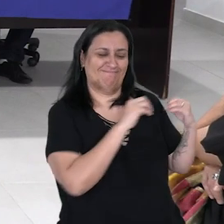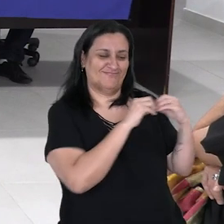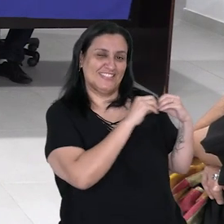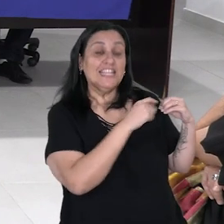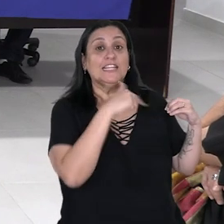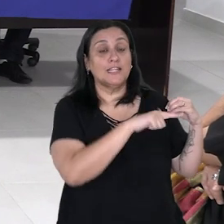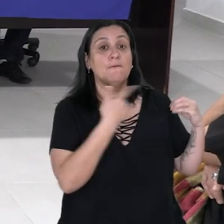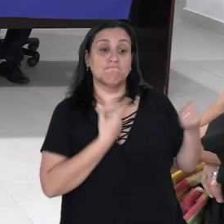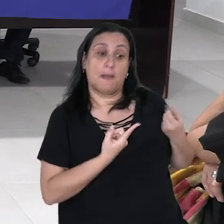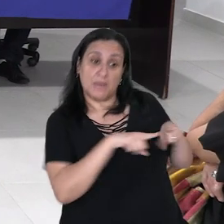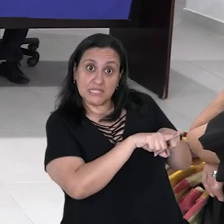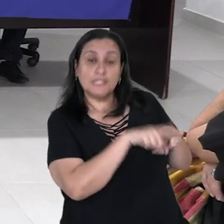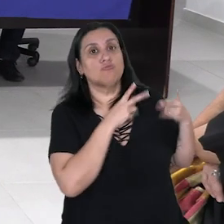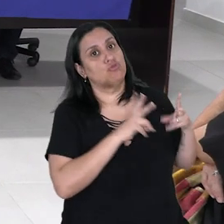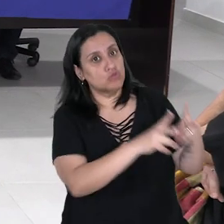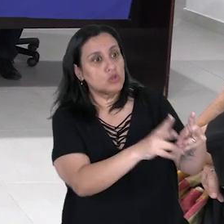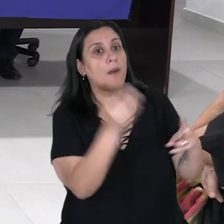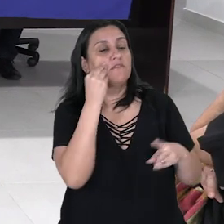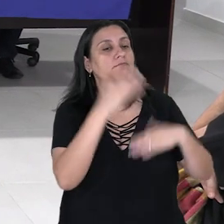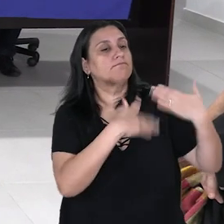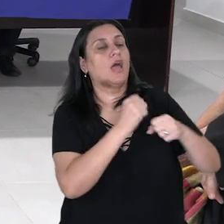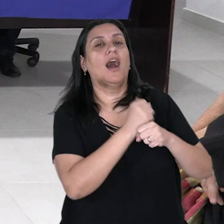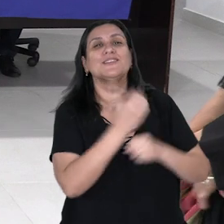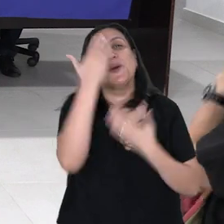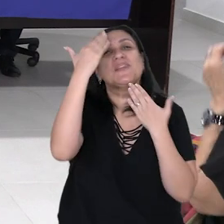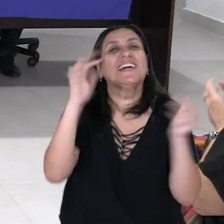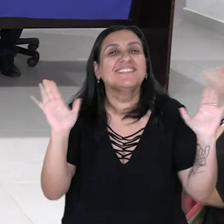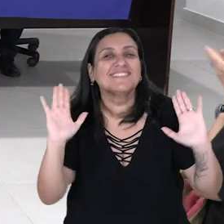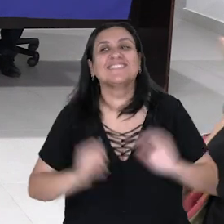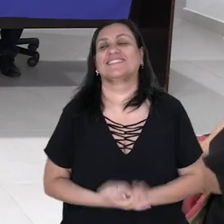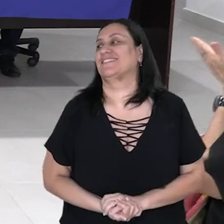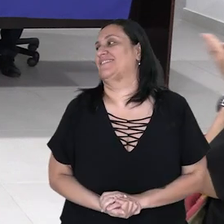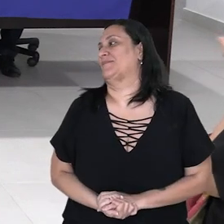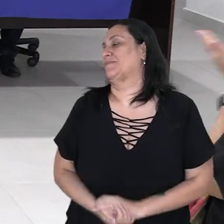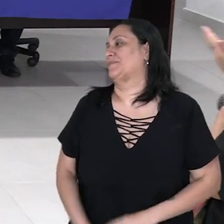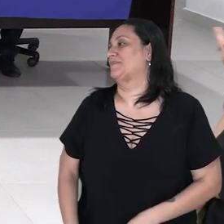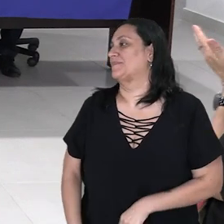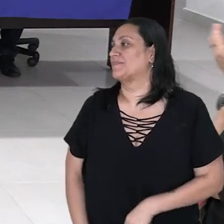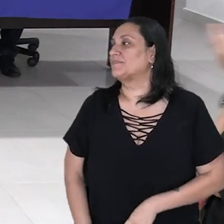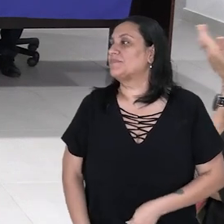gente espera que continue aí por muito tempo, tá bem? Obrigada. Vou passar a palavra.